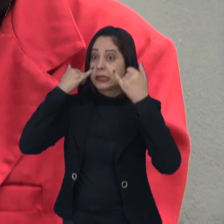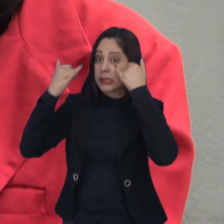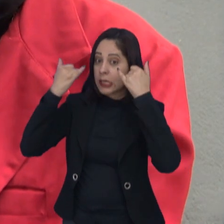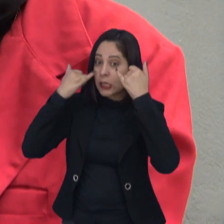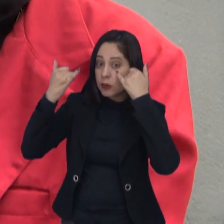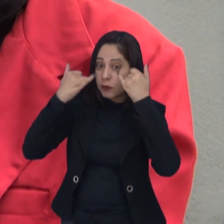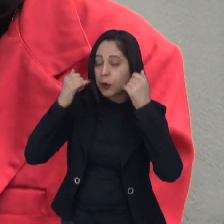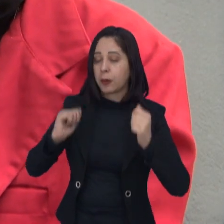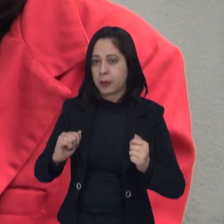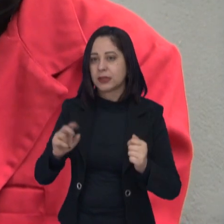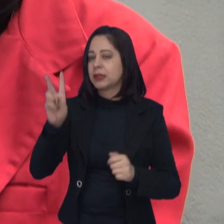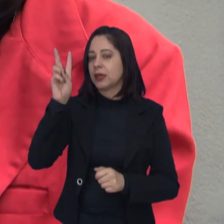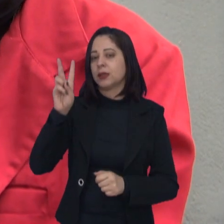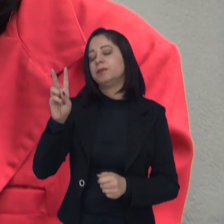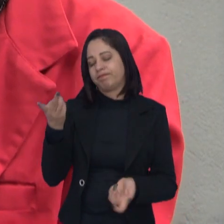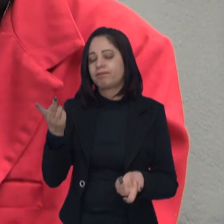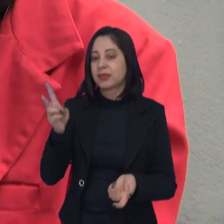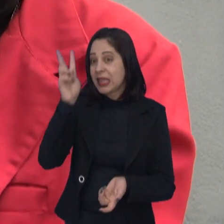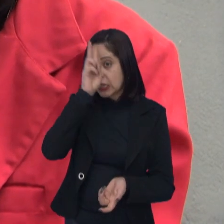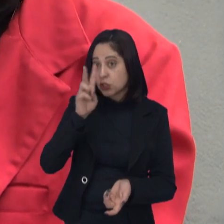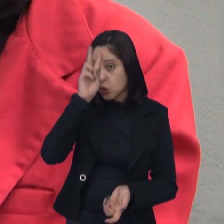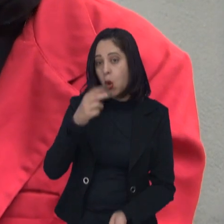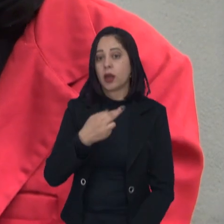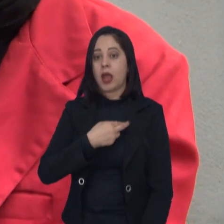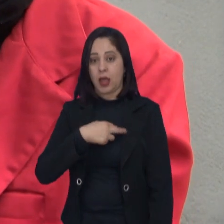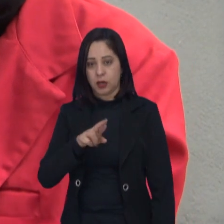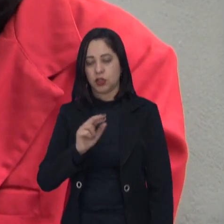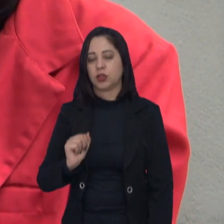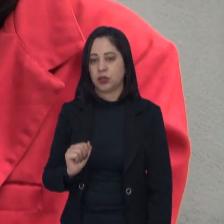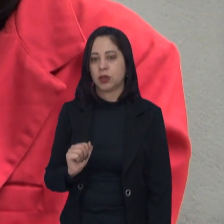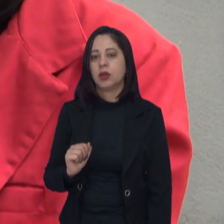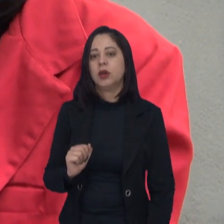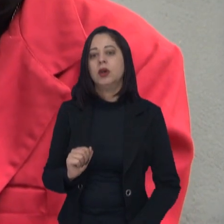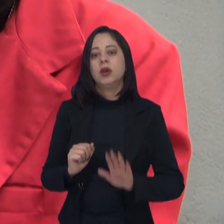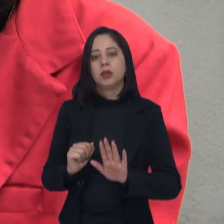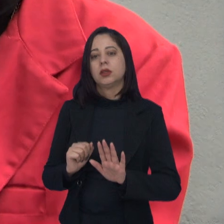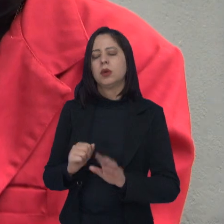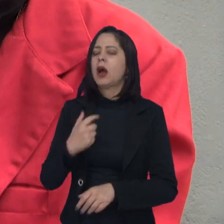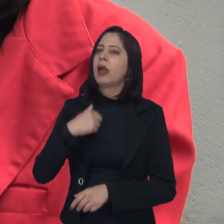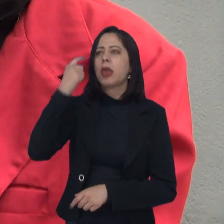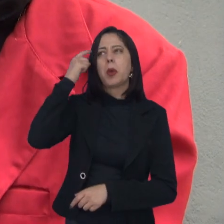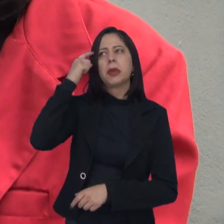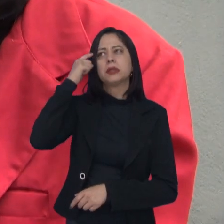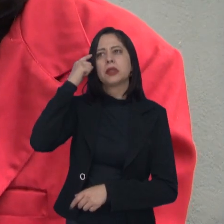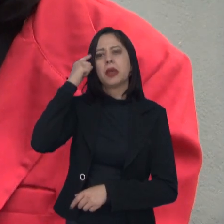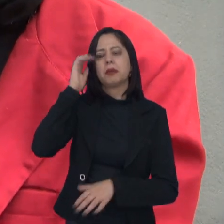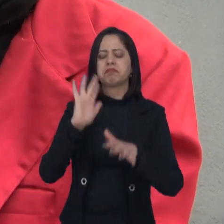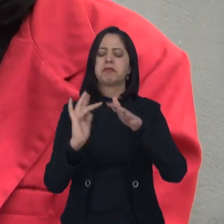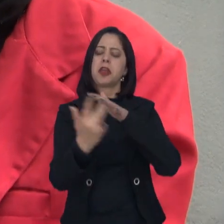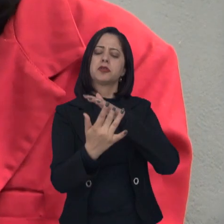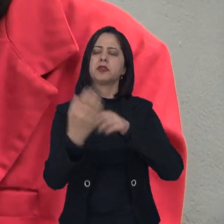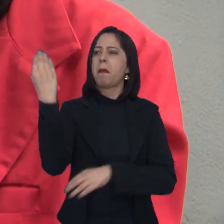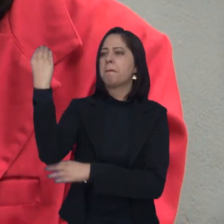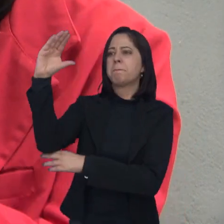própria história, né, até da nossa própria história, né, brasileira. Então, foi quando eu fui para as redes desmistificar